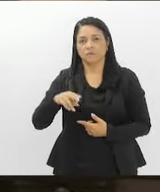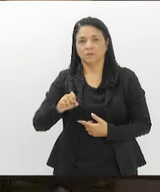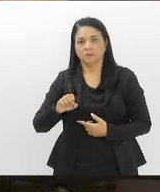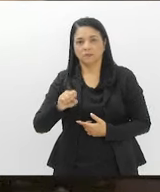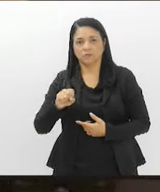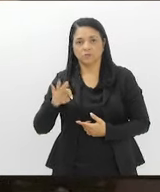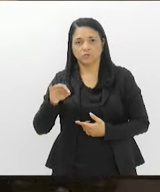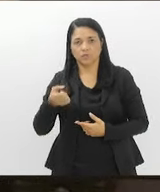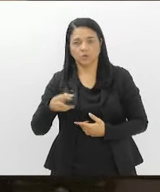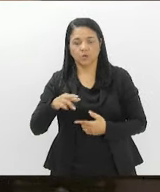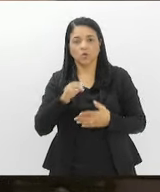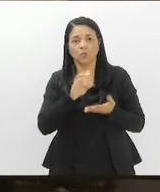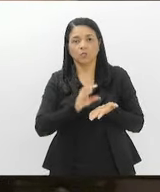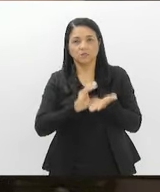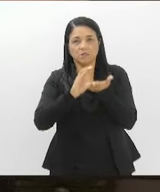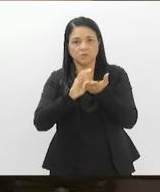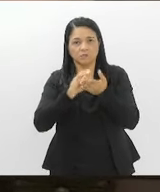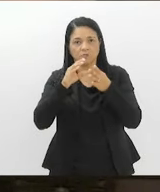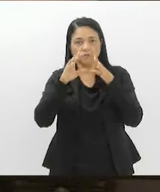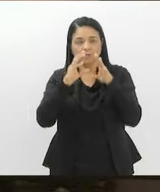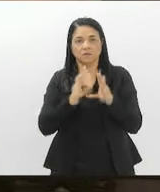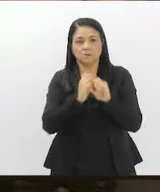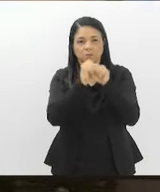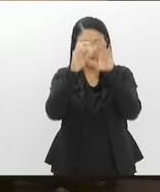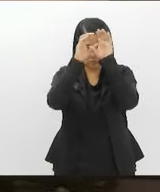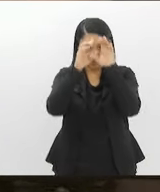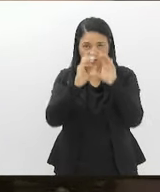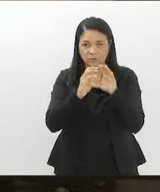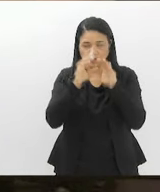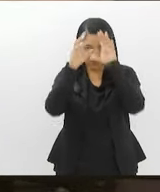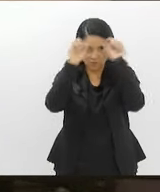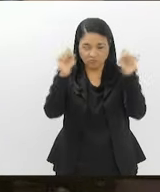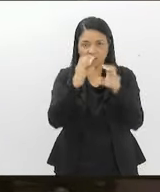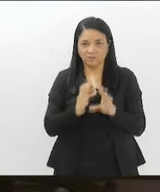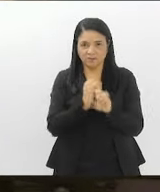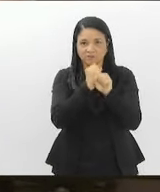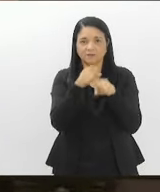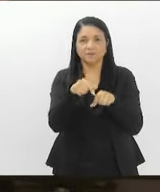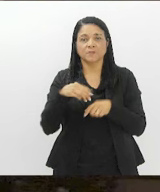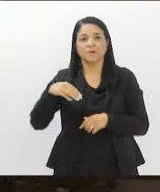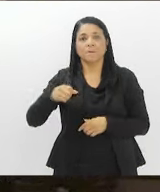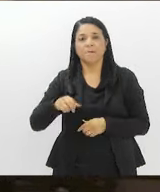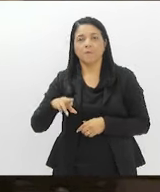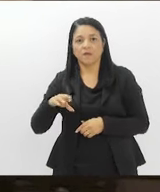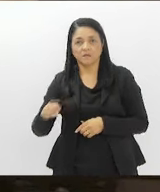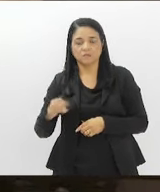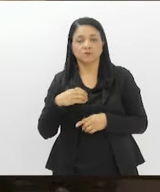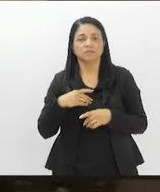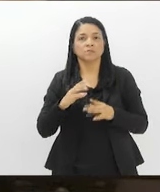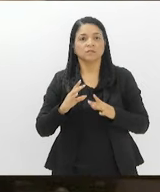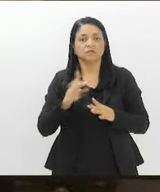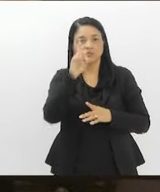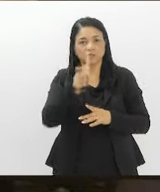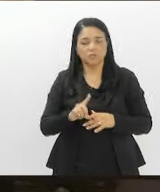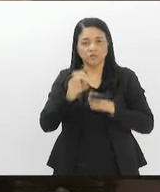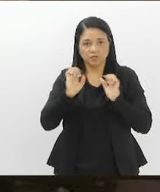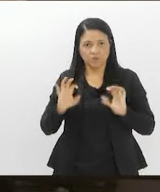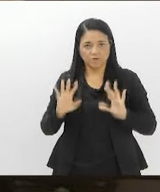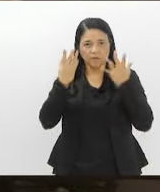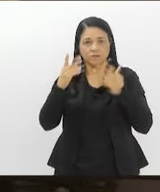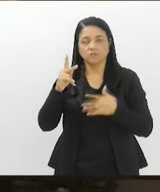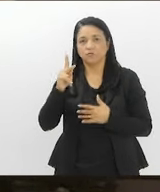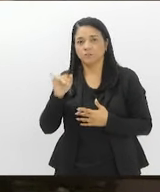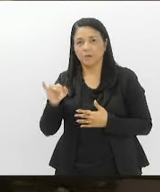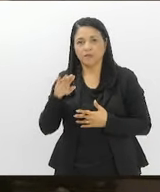de Contas do município do Rio de Janeiro. Márcio Santos, diretor de eventos do FazPaz, Federação de Pais e Alunos do Estado